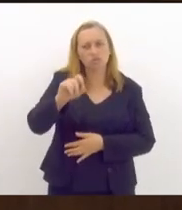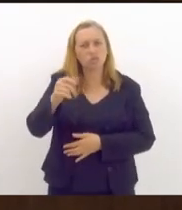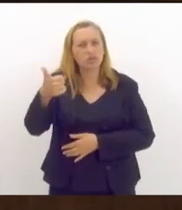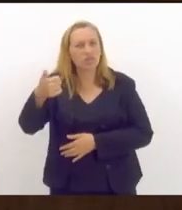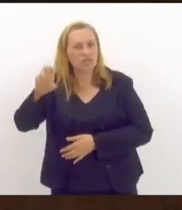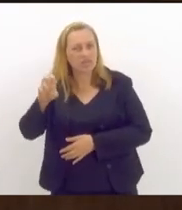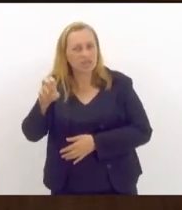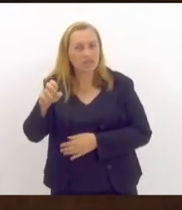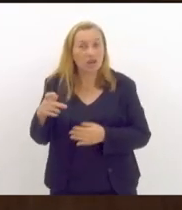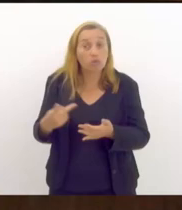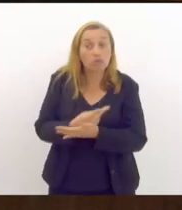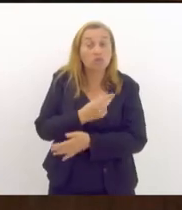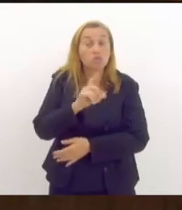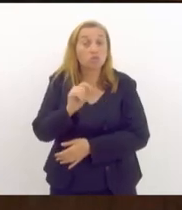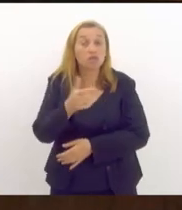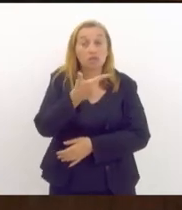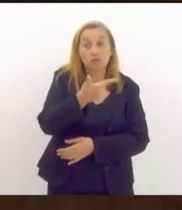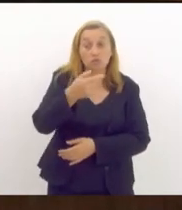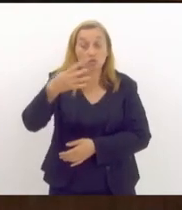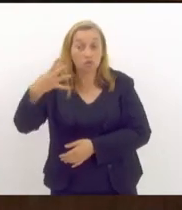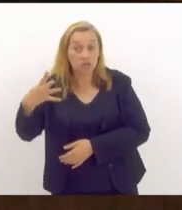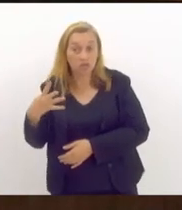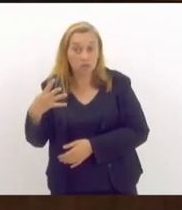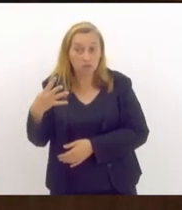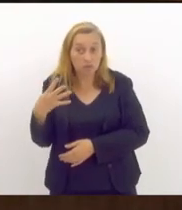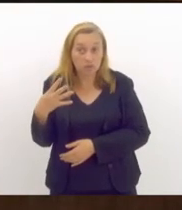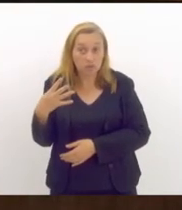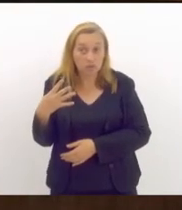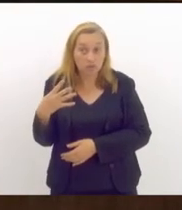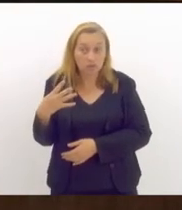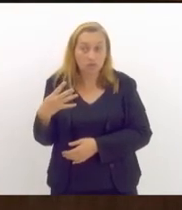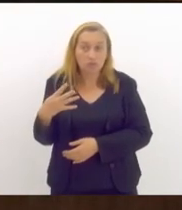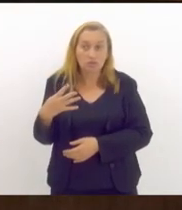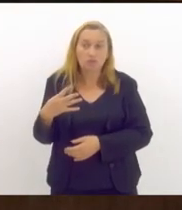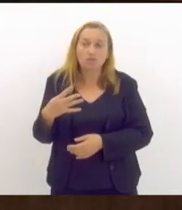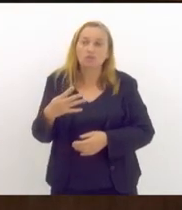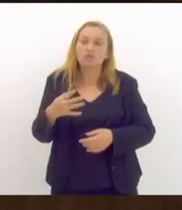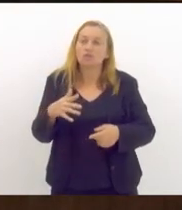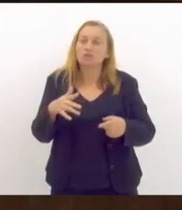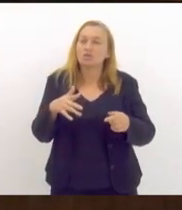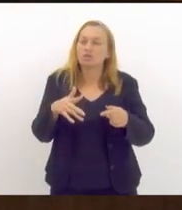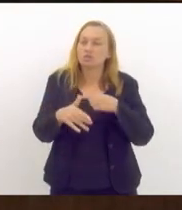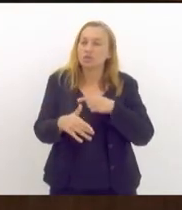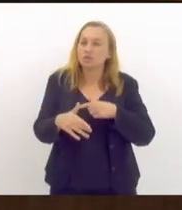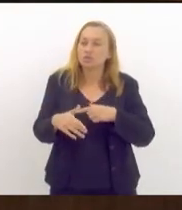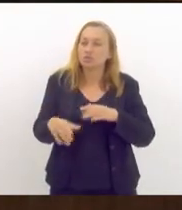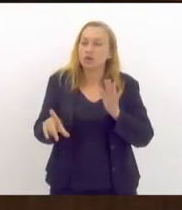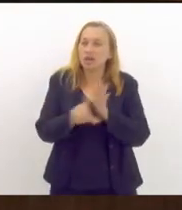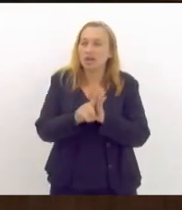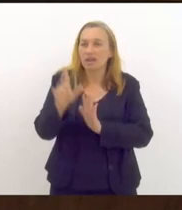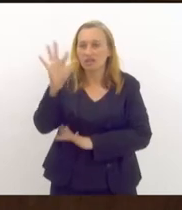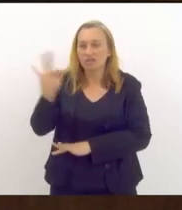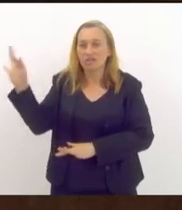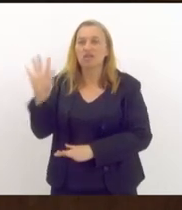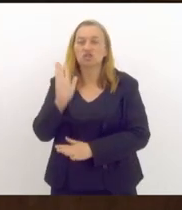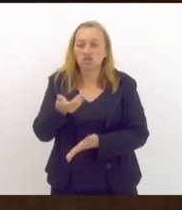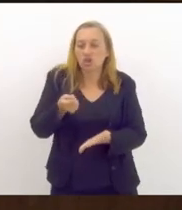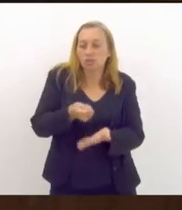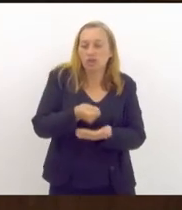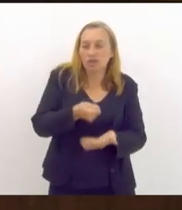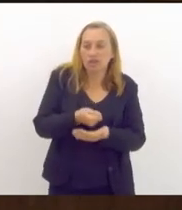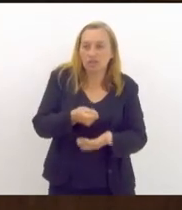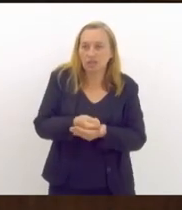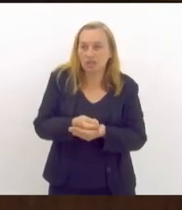ocorre que em 2014 foi sancionado uma lei federal que já torna obrigatória a realização